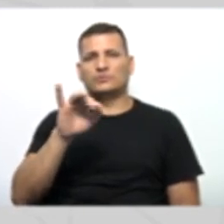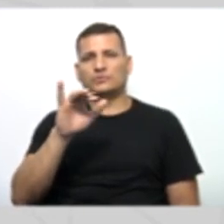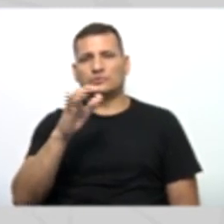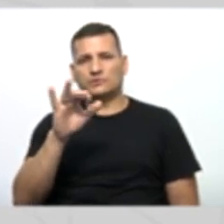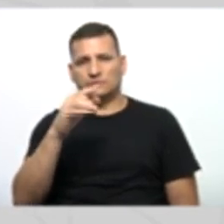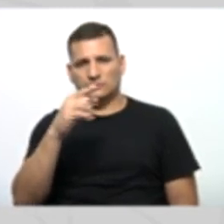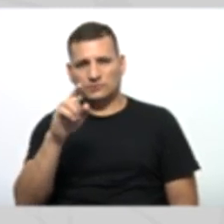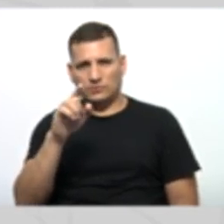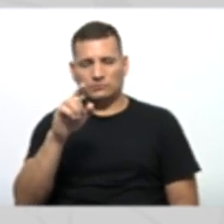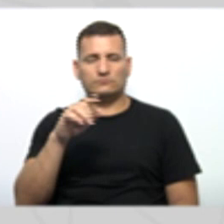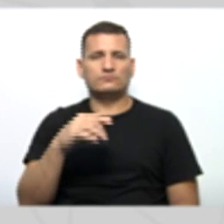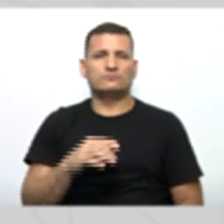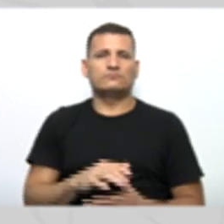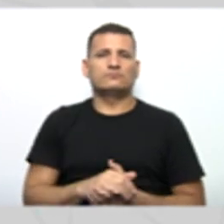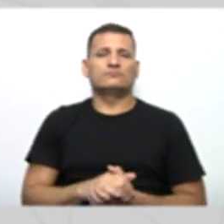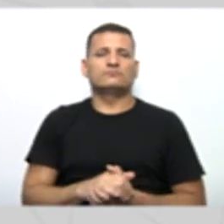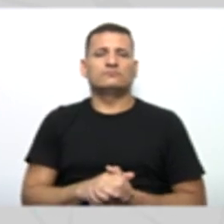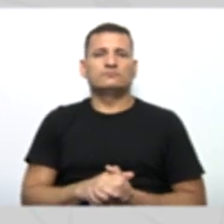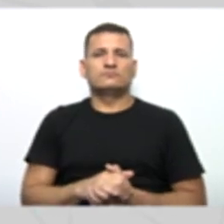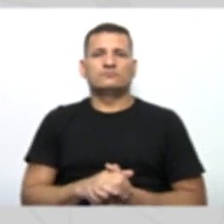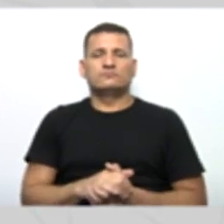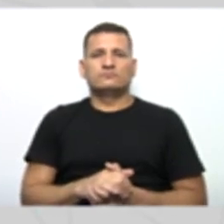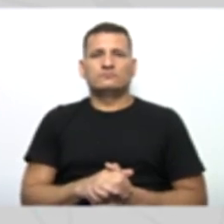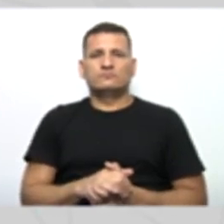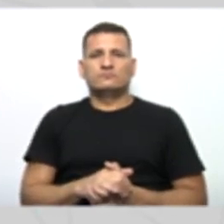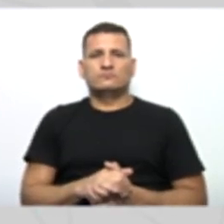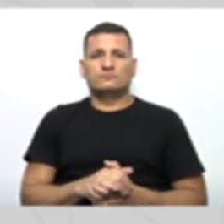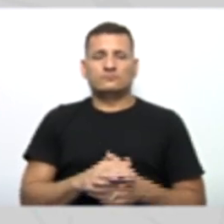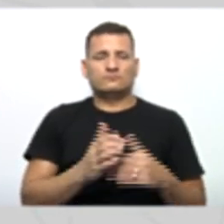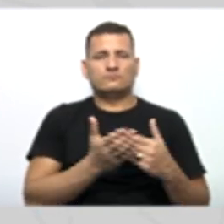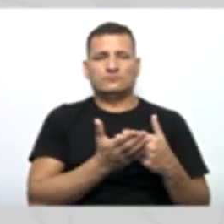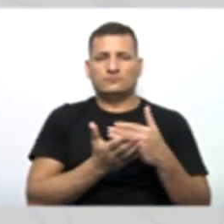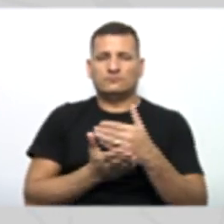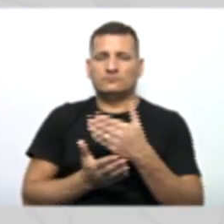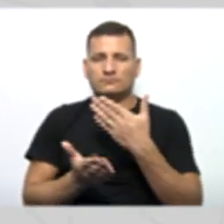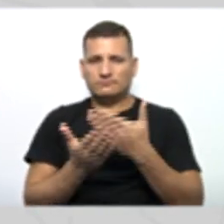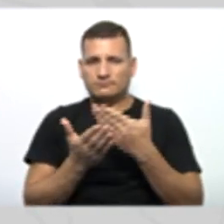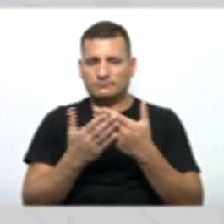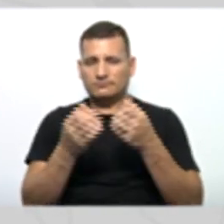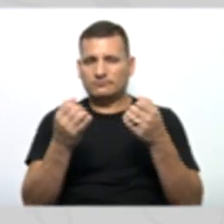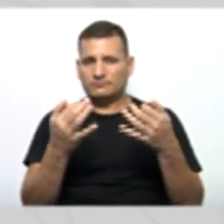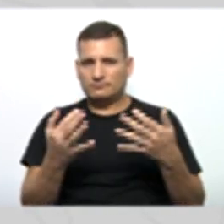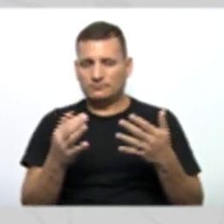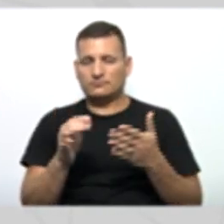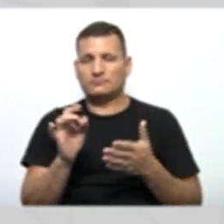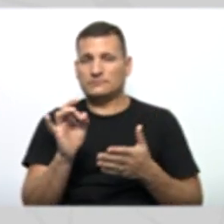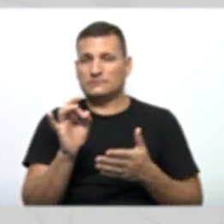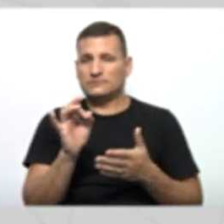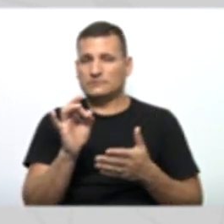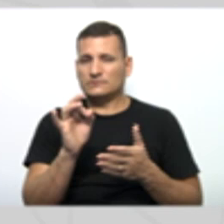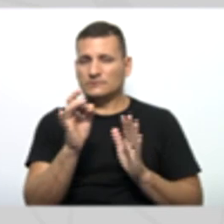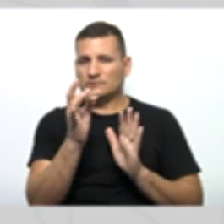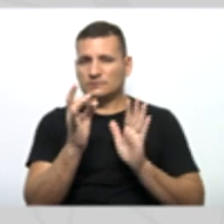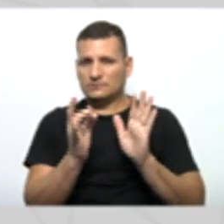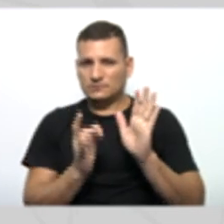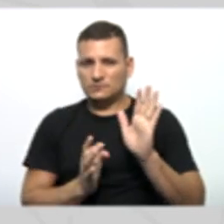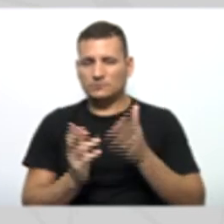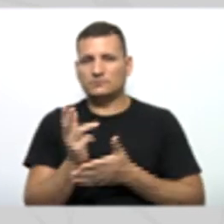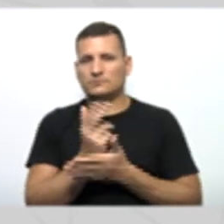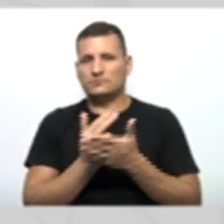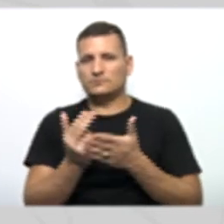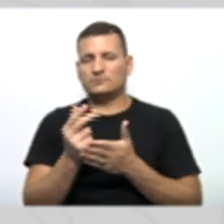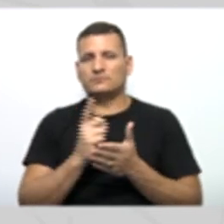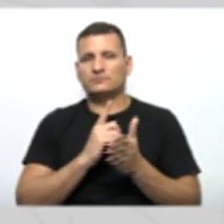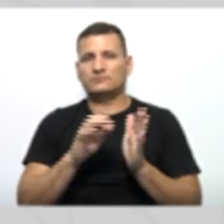que vocês prestem atenção, como eu falei desde o início da aula aqui, ó, cada diagrama vai ter uma